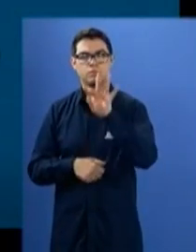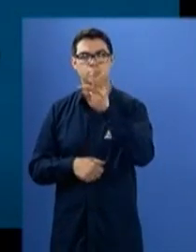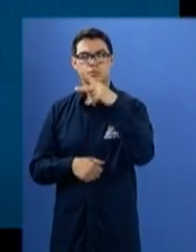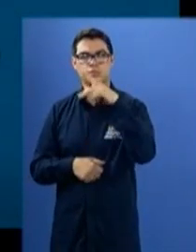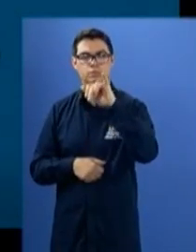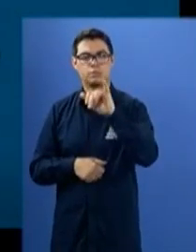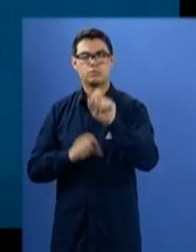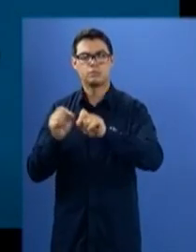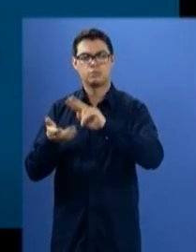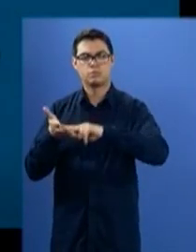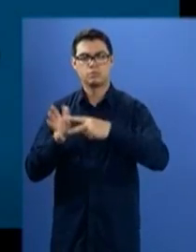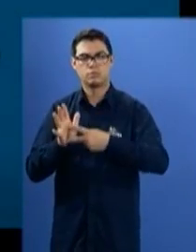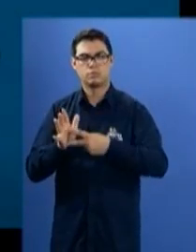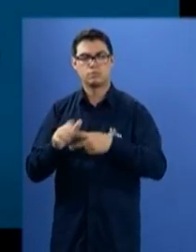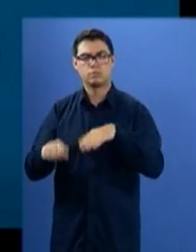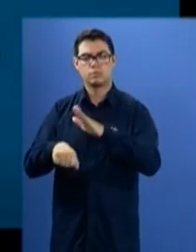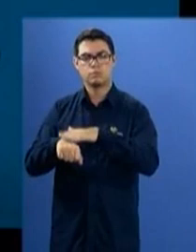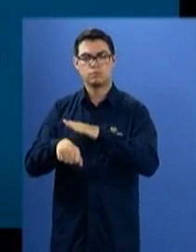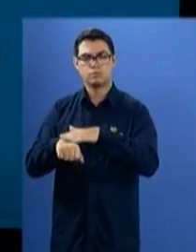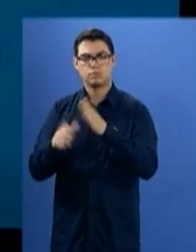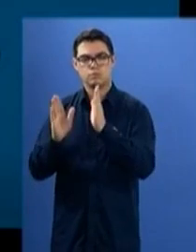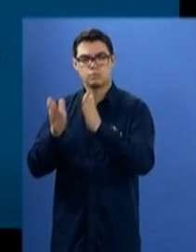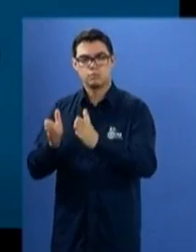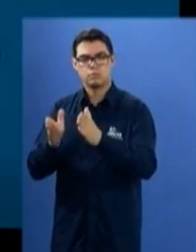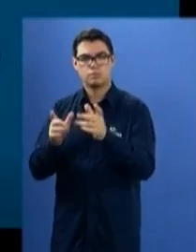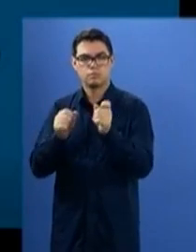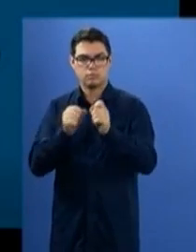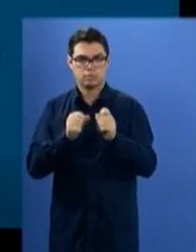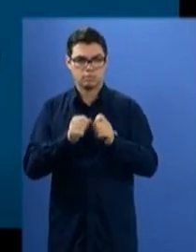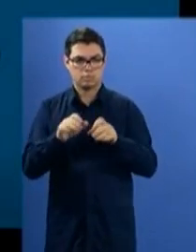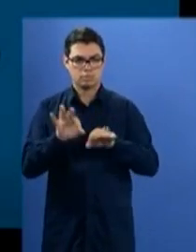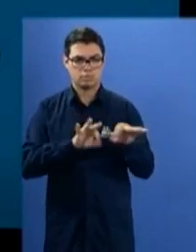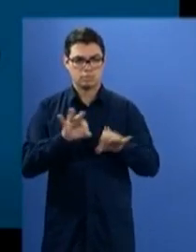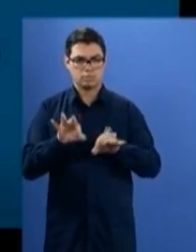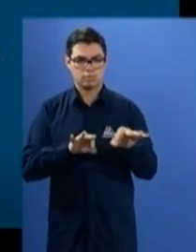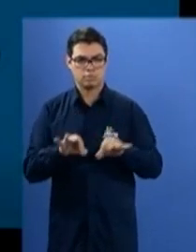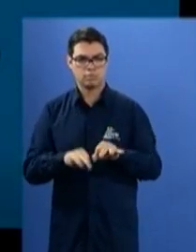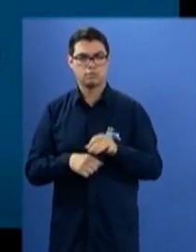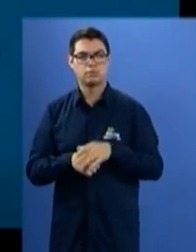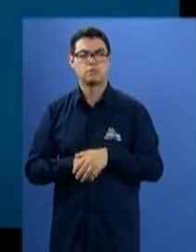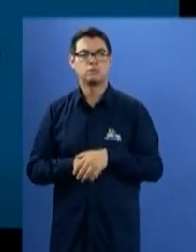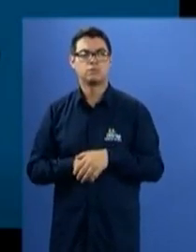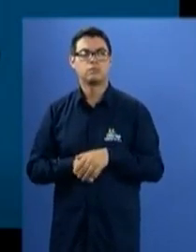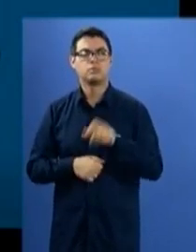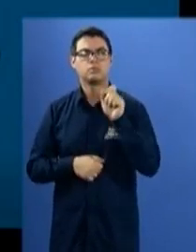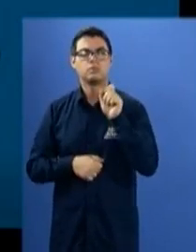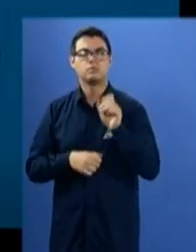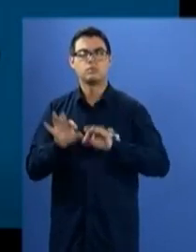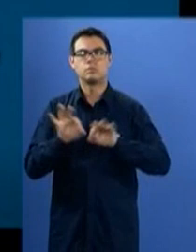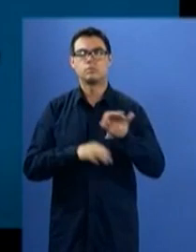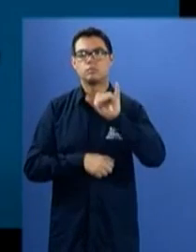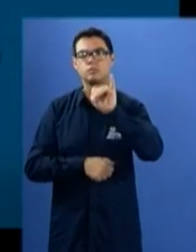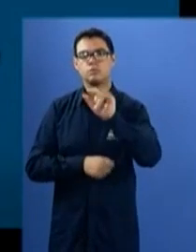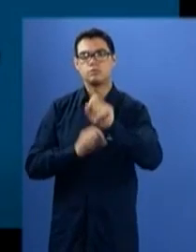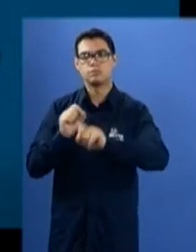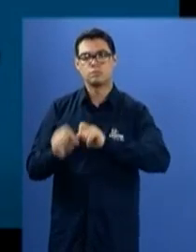O TPI é o tempo padrão de uma operação I. O que vem a ser uma operação